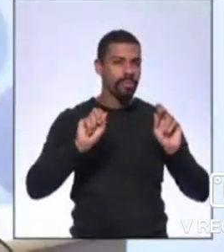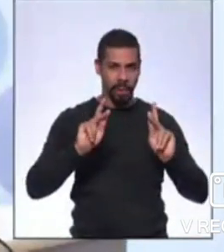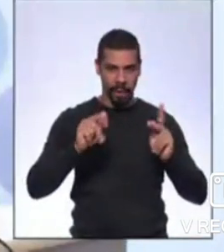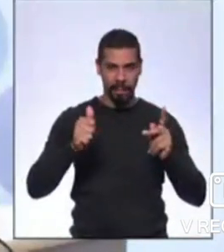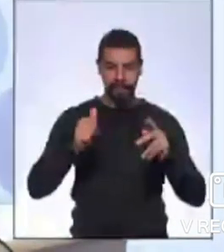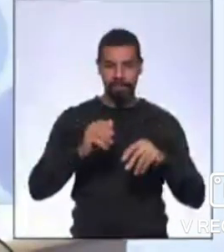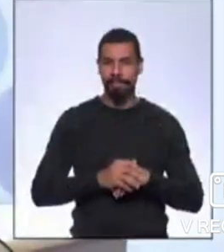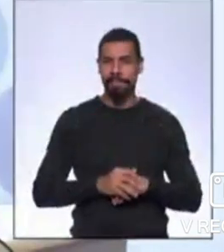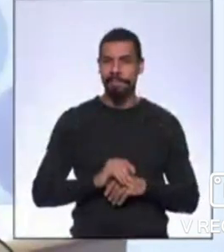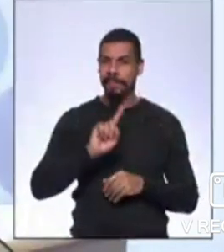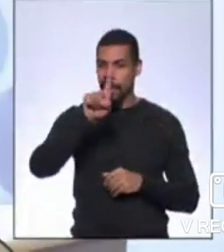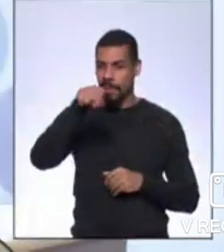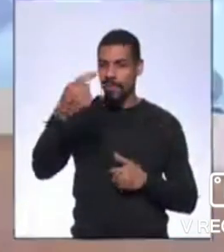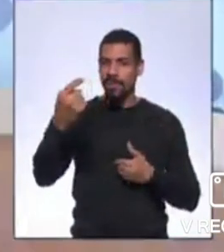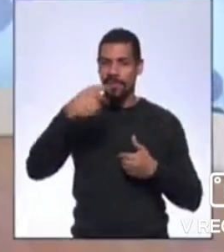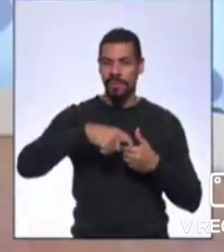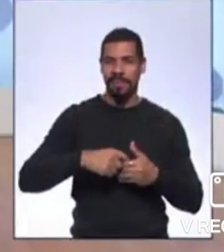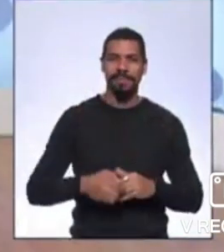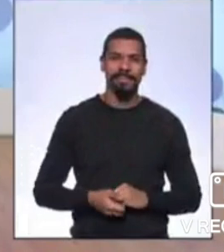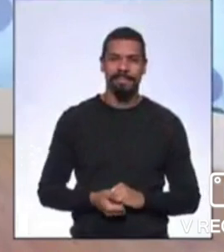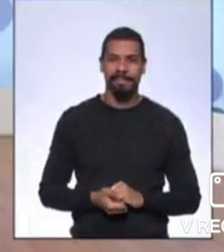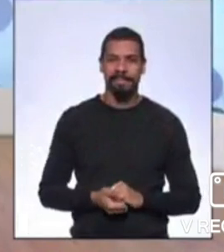bem? Daqui a pouco a gente volta.